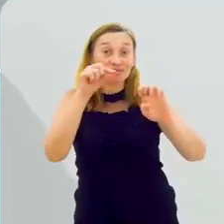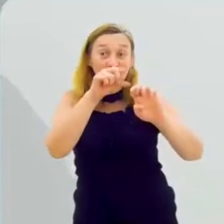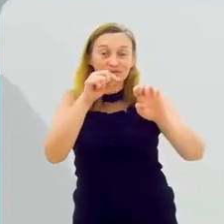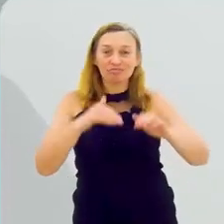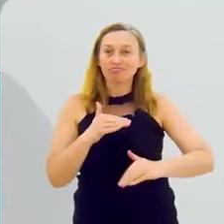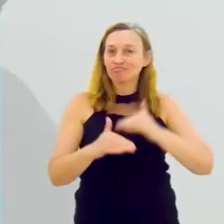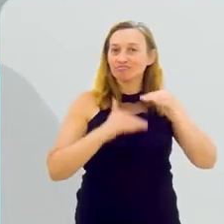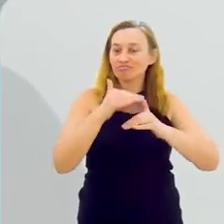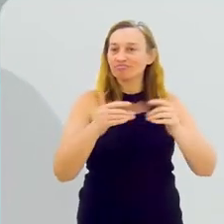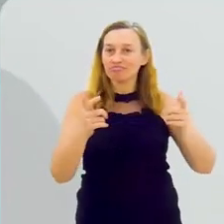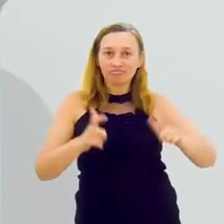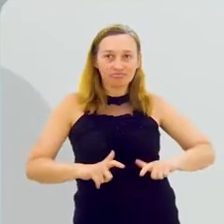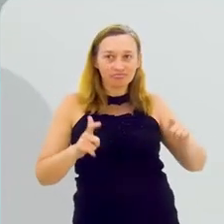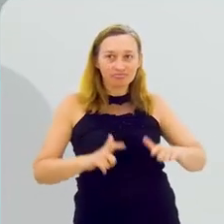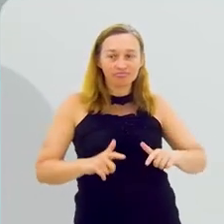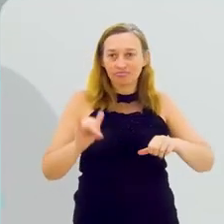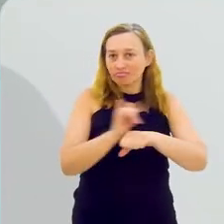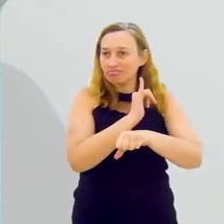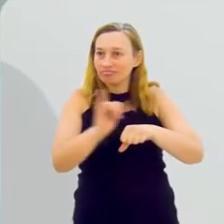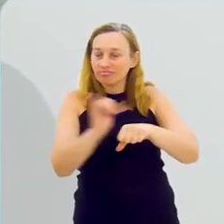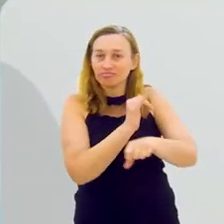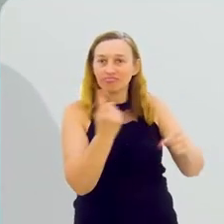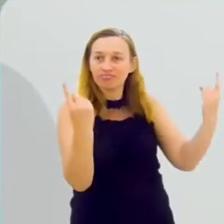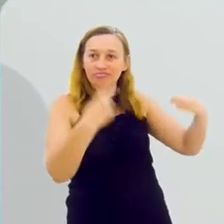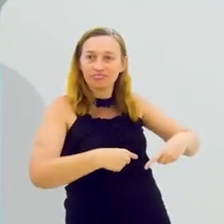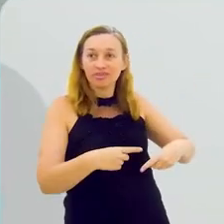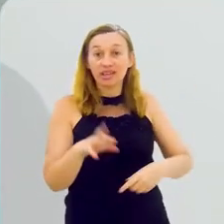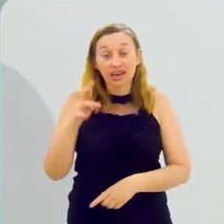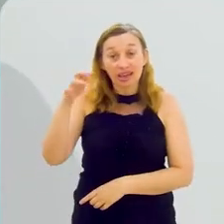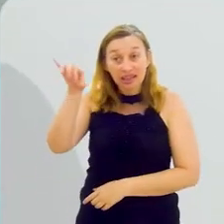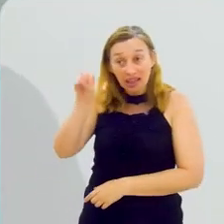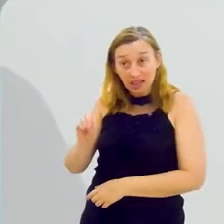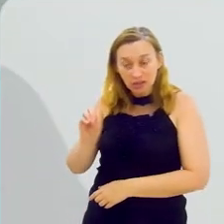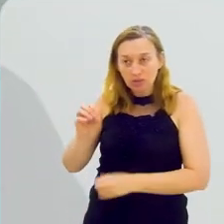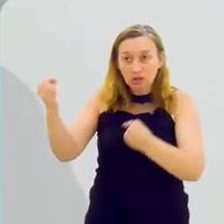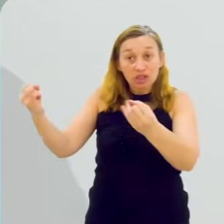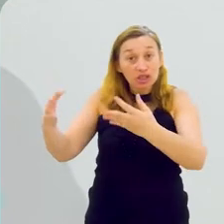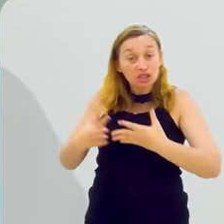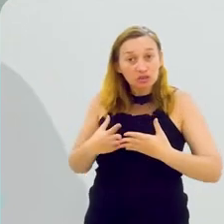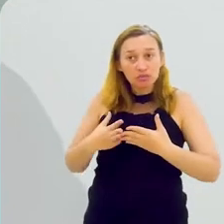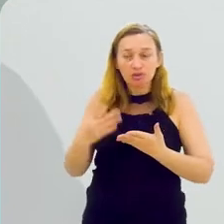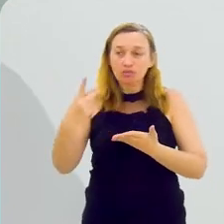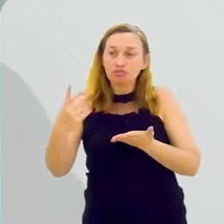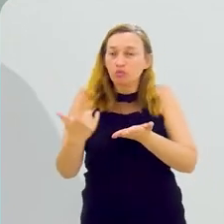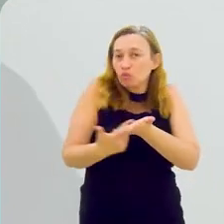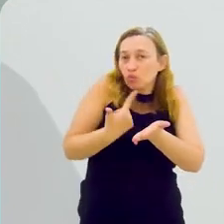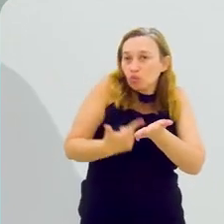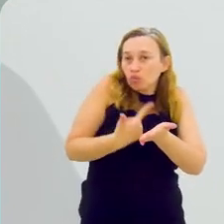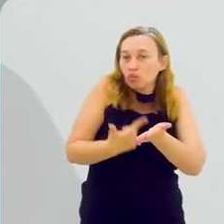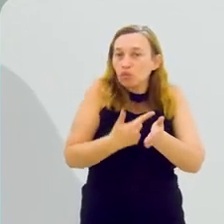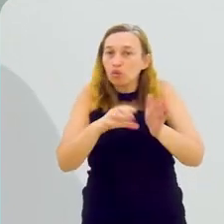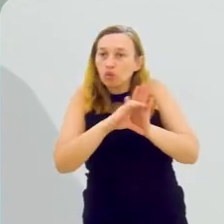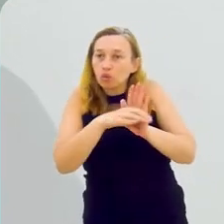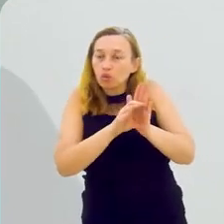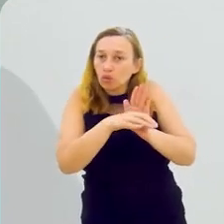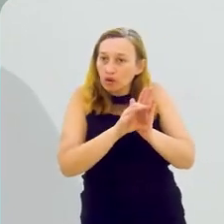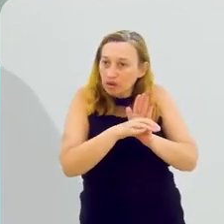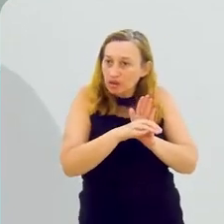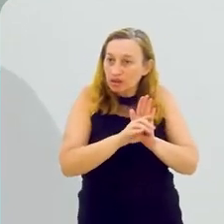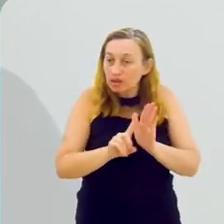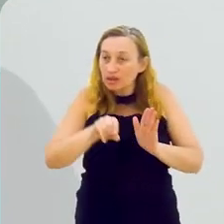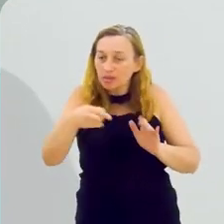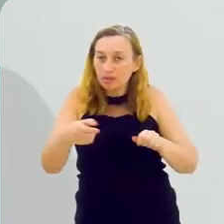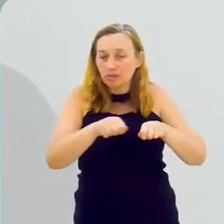o autor de Empreendedorismo e Desenvolvimento Local como Estratégia Competitiva, Renato Regazzi, explica em seu livro que esses